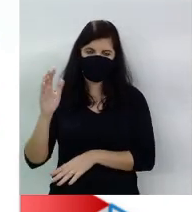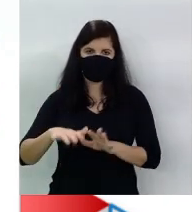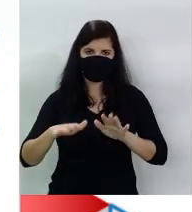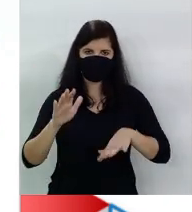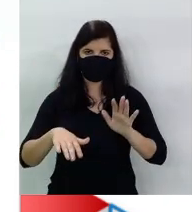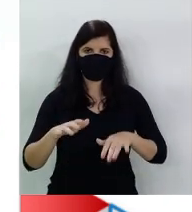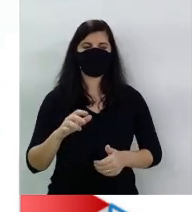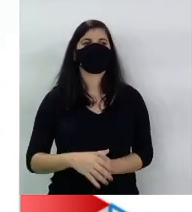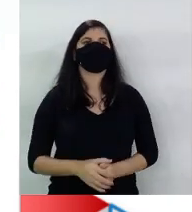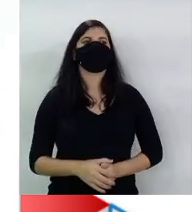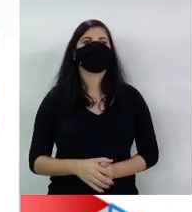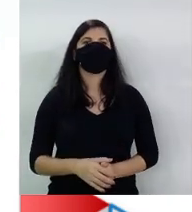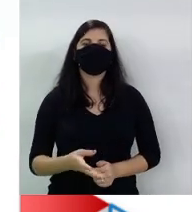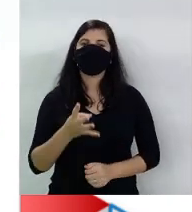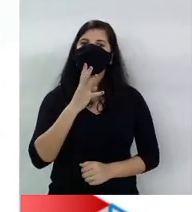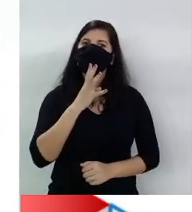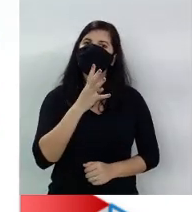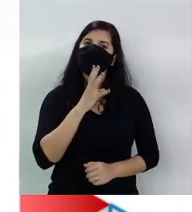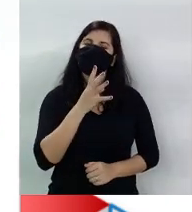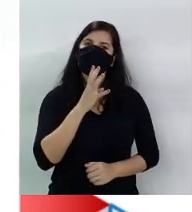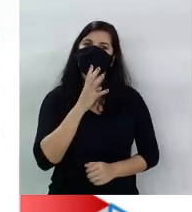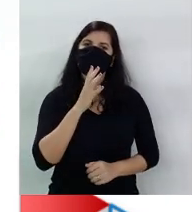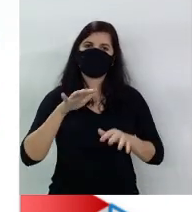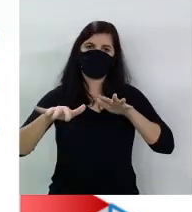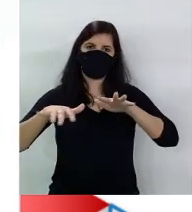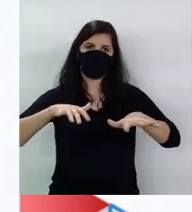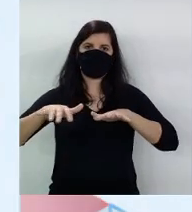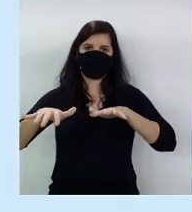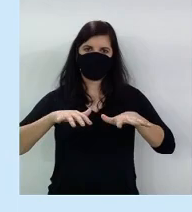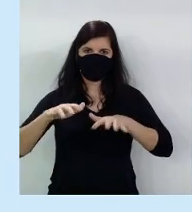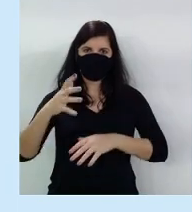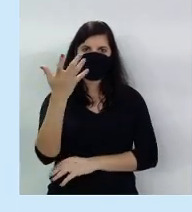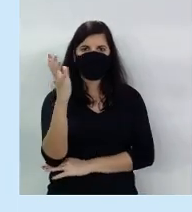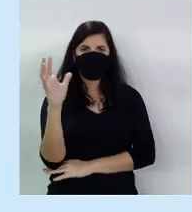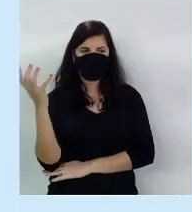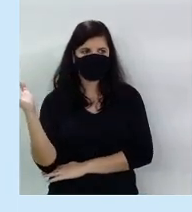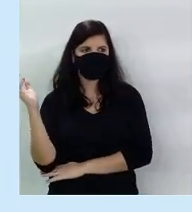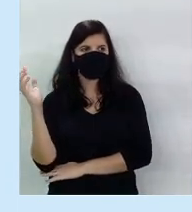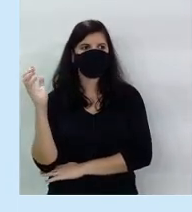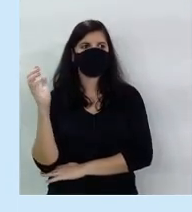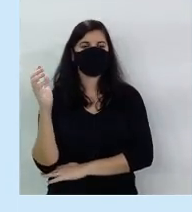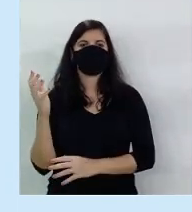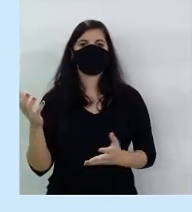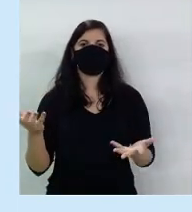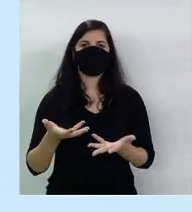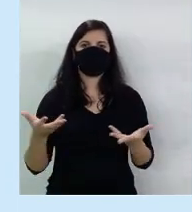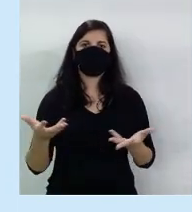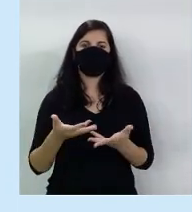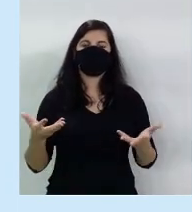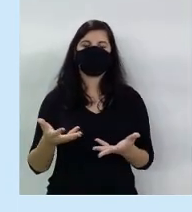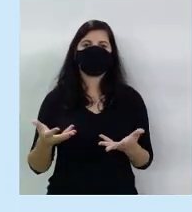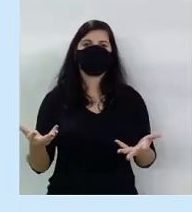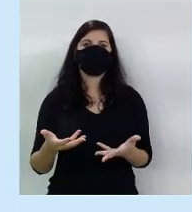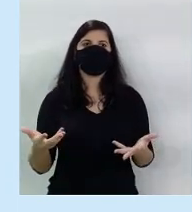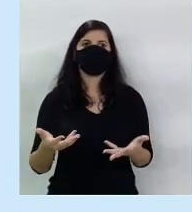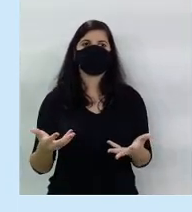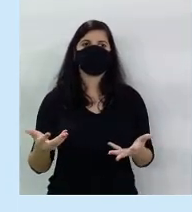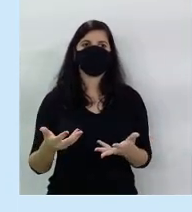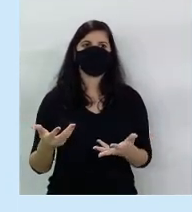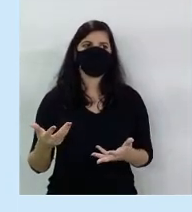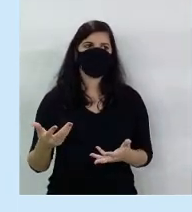Isso é conhecer, no caso, certo? O ritual da jurema. E aqui trago para vocês, certo?